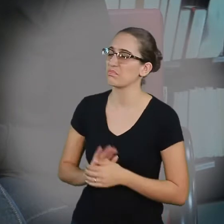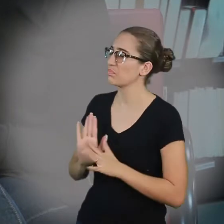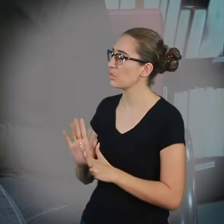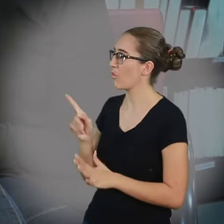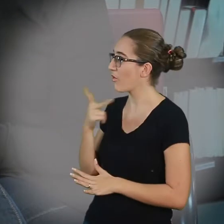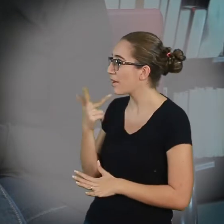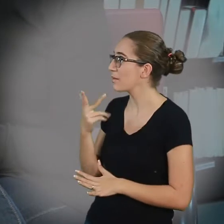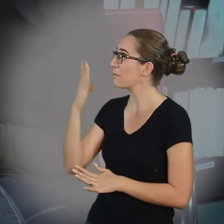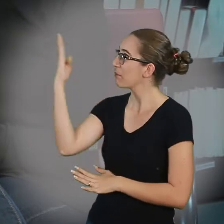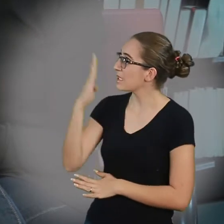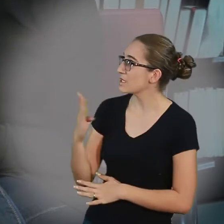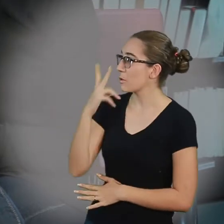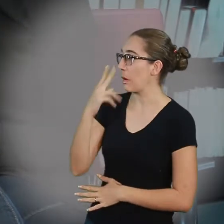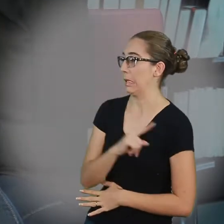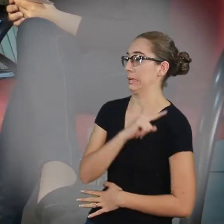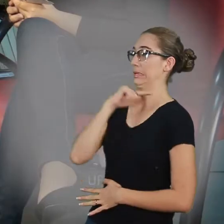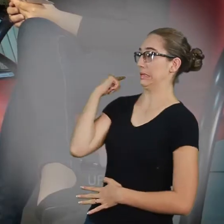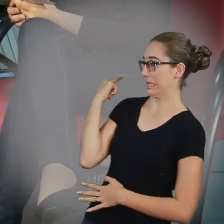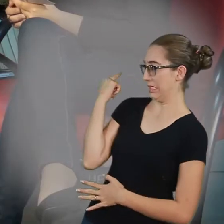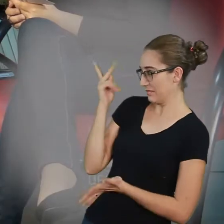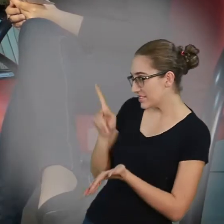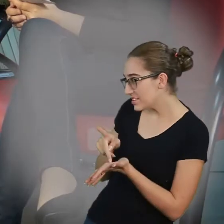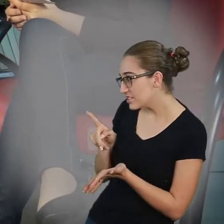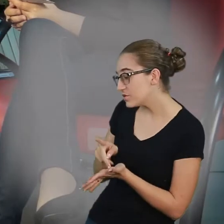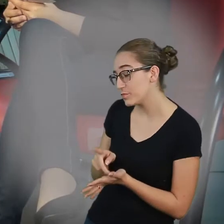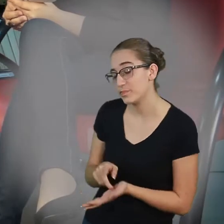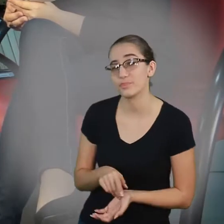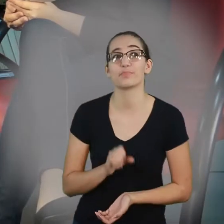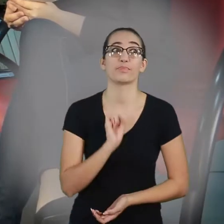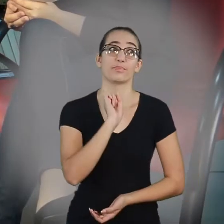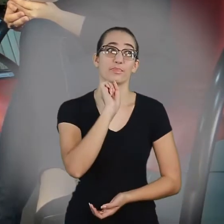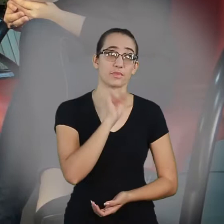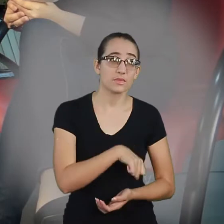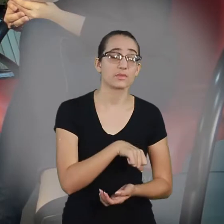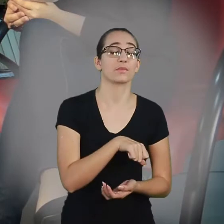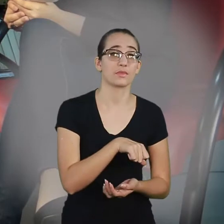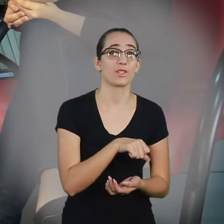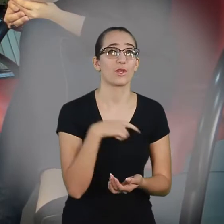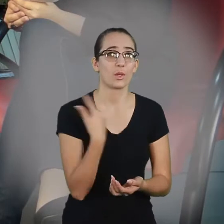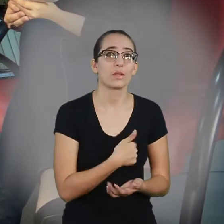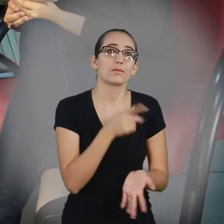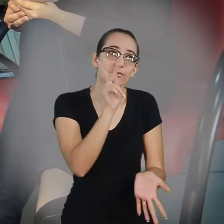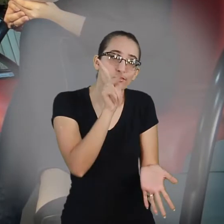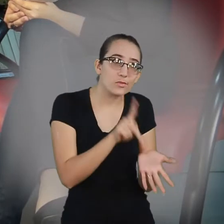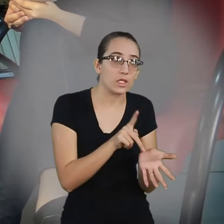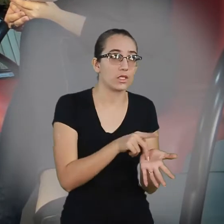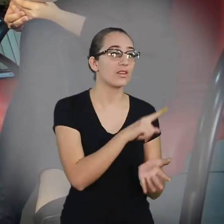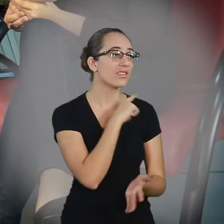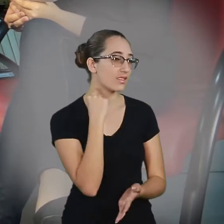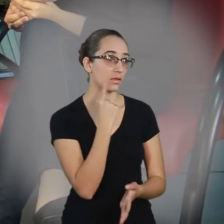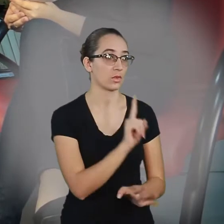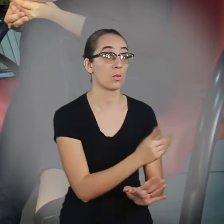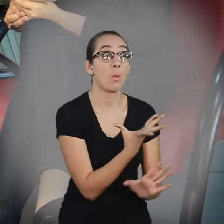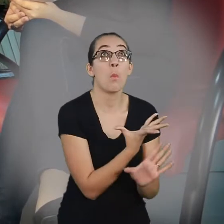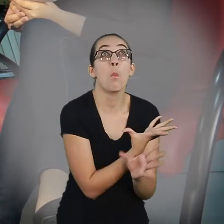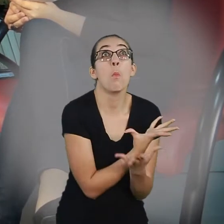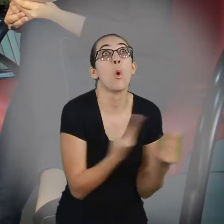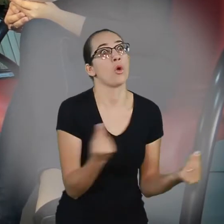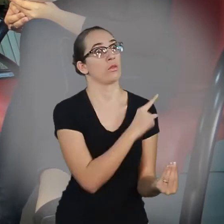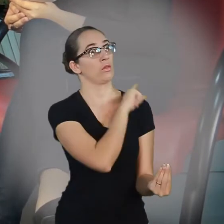corrida, então? Em que patamar nós estamos? Eu diria que nós estamos, infelizmente, bastante atrasados. Nós não